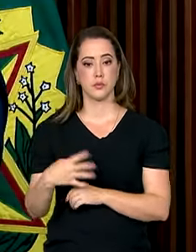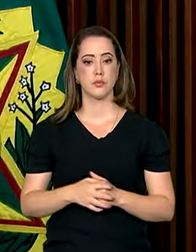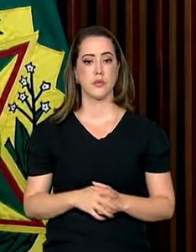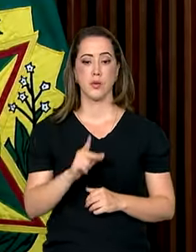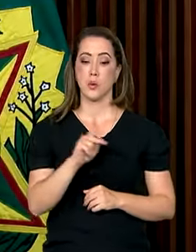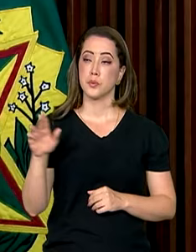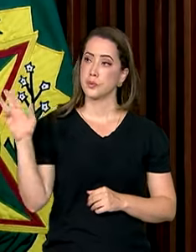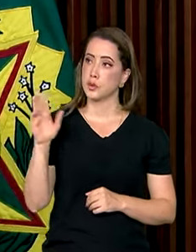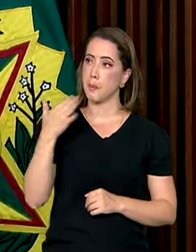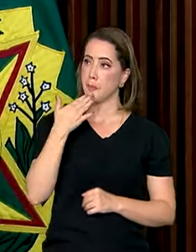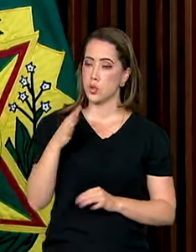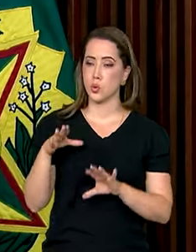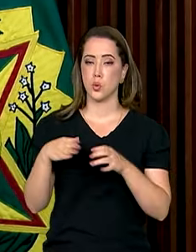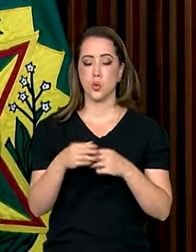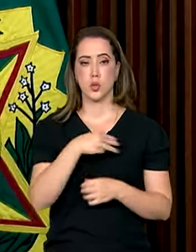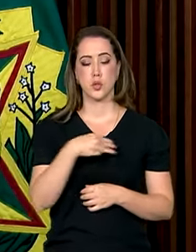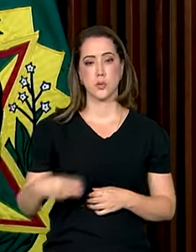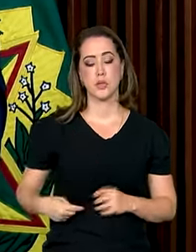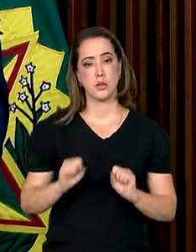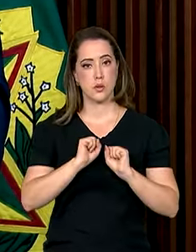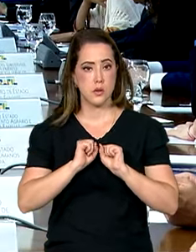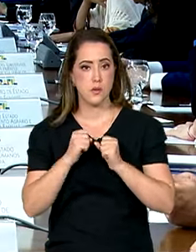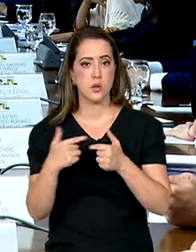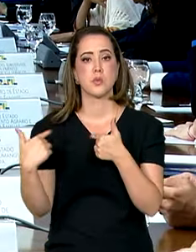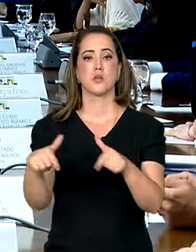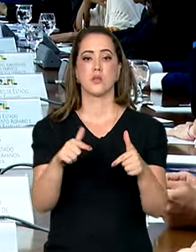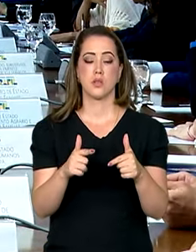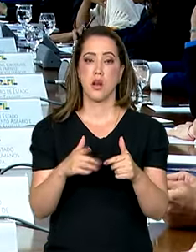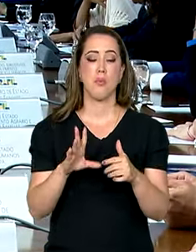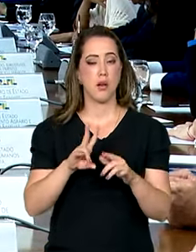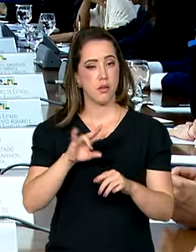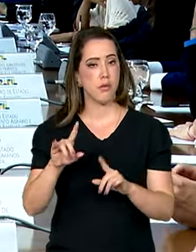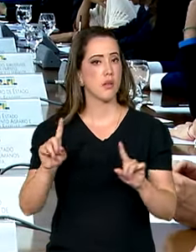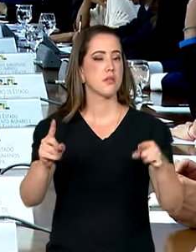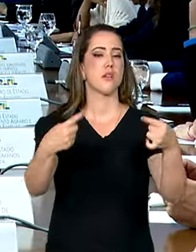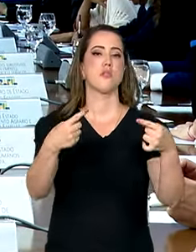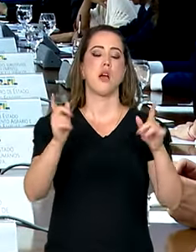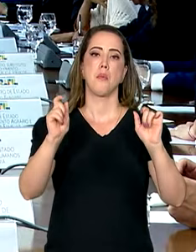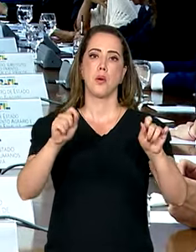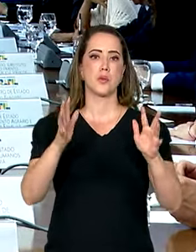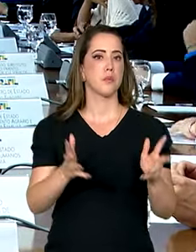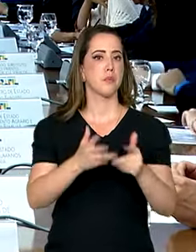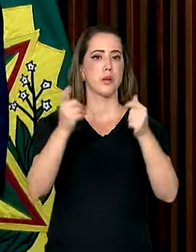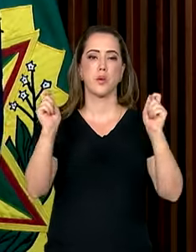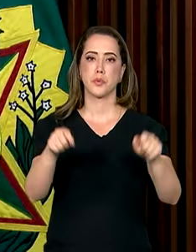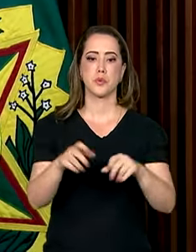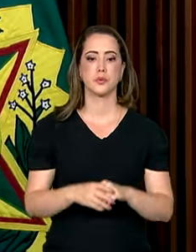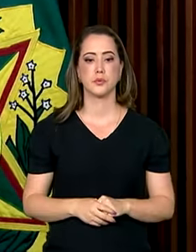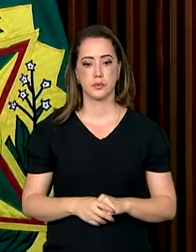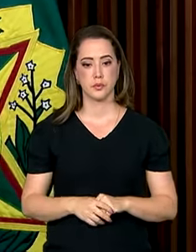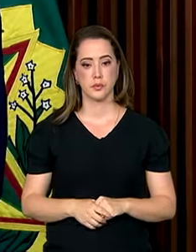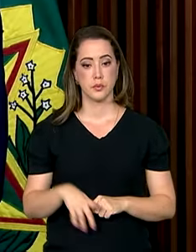presidente Lula pediu aos ministros empenho para que o trabalho que será desafiador seja o melhor possível é